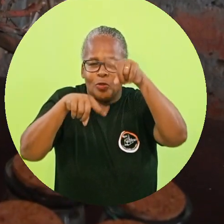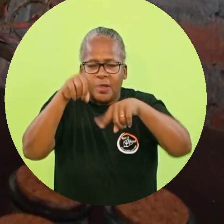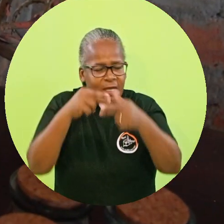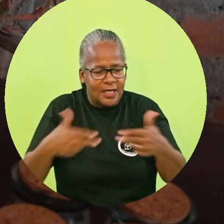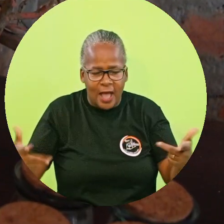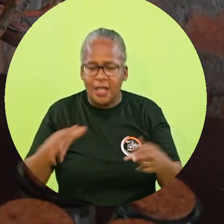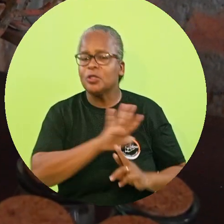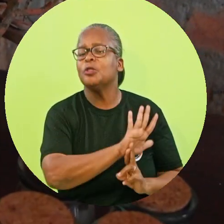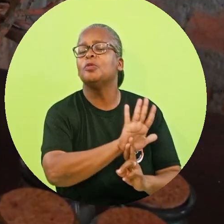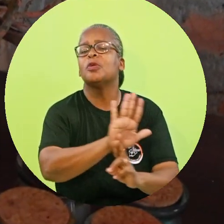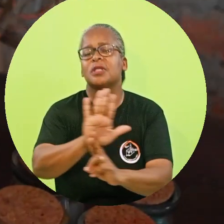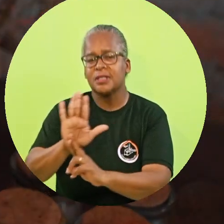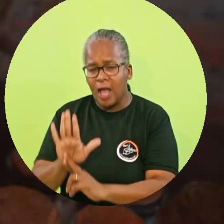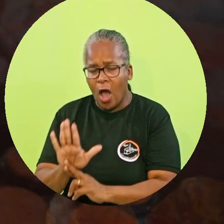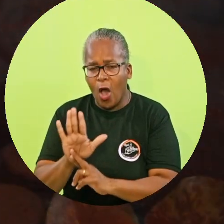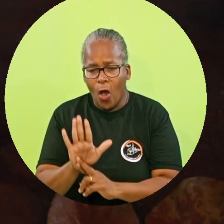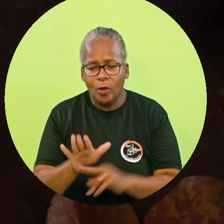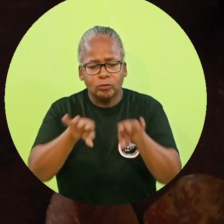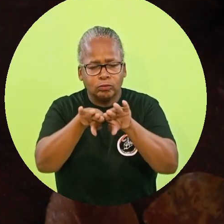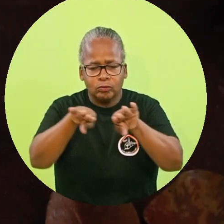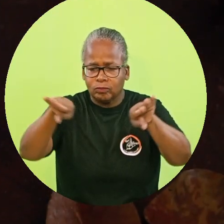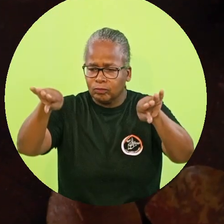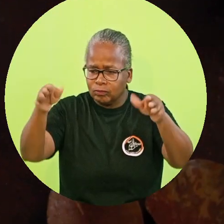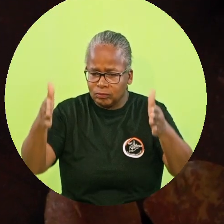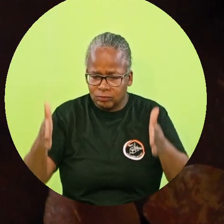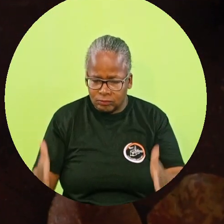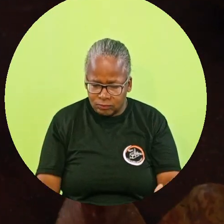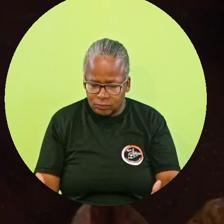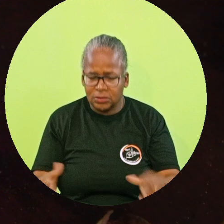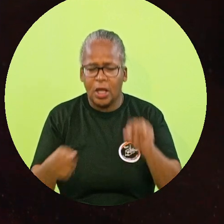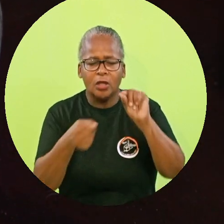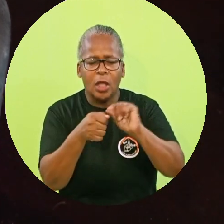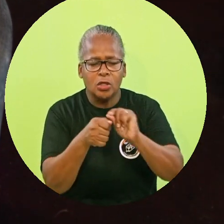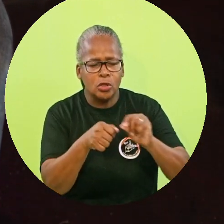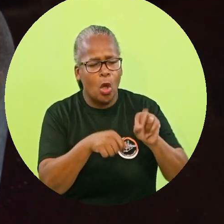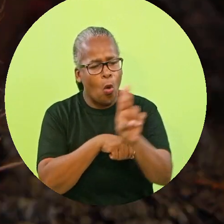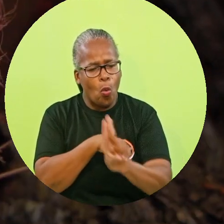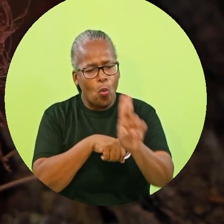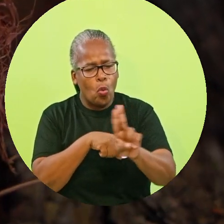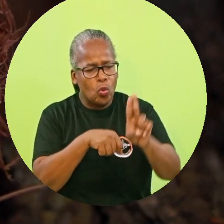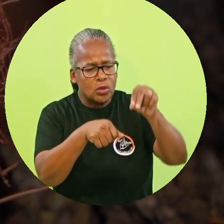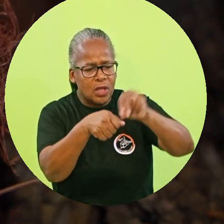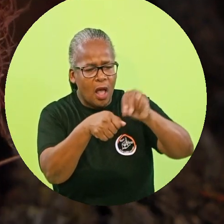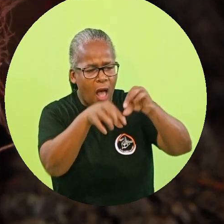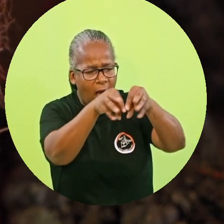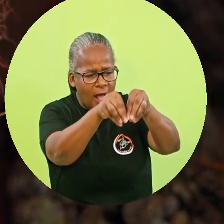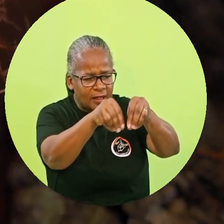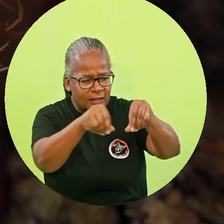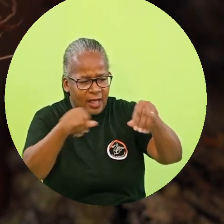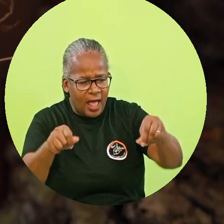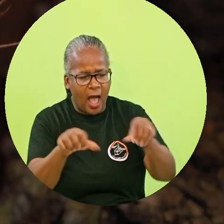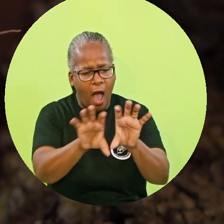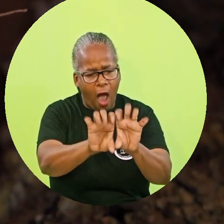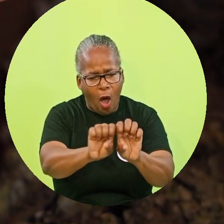exposição. Sobre sua superfície, Canto reúne pigmentos, terras, fibras naturais, linhas de